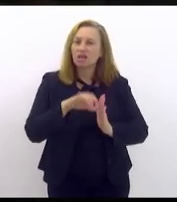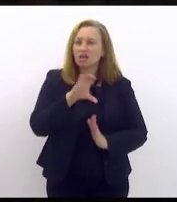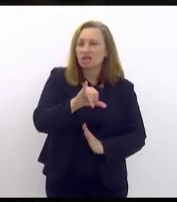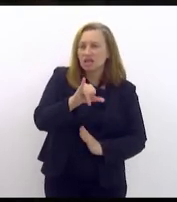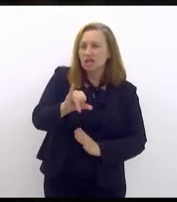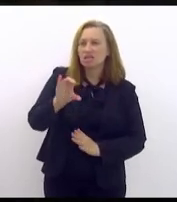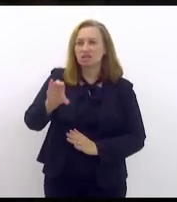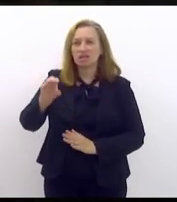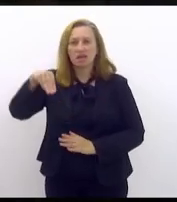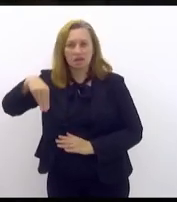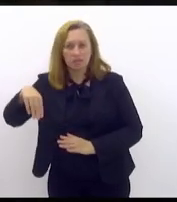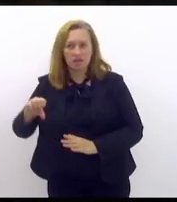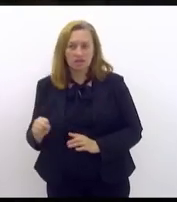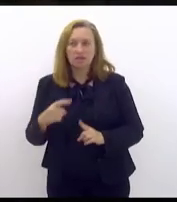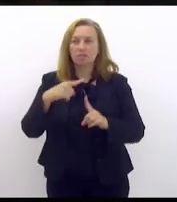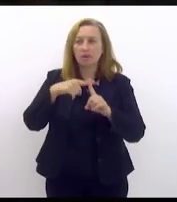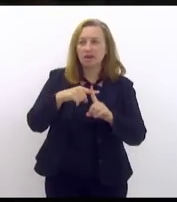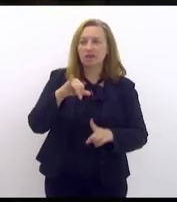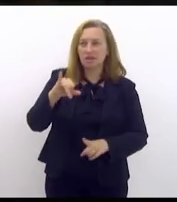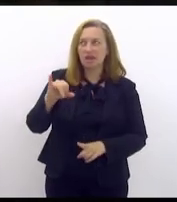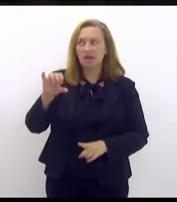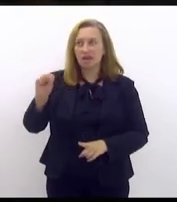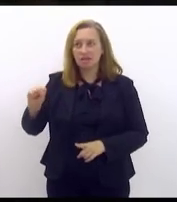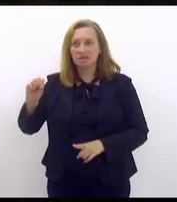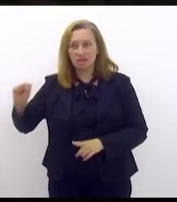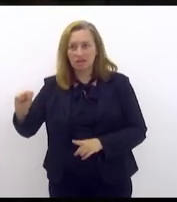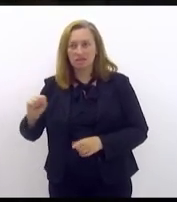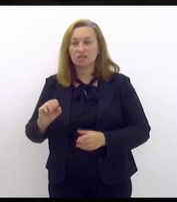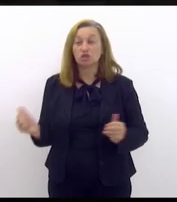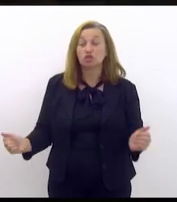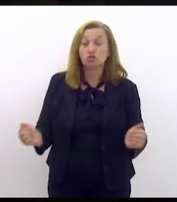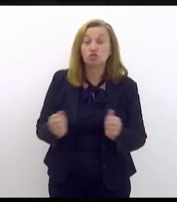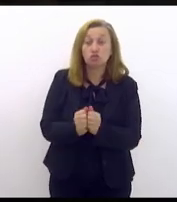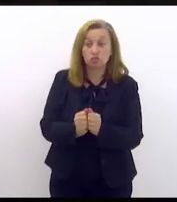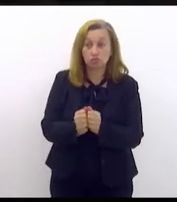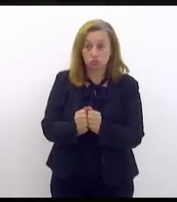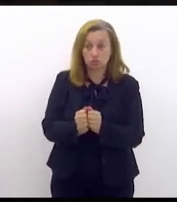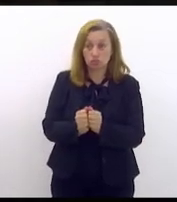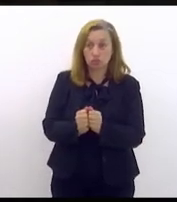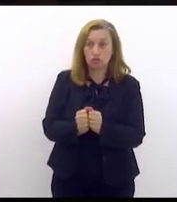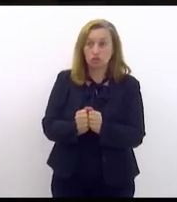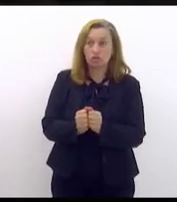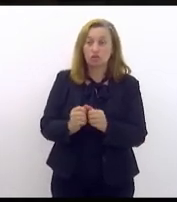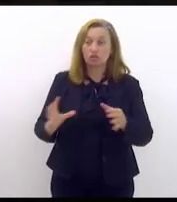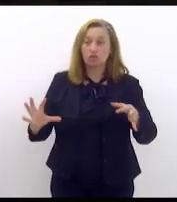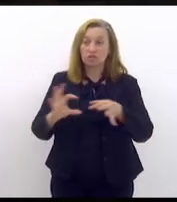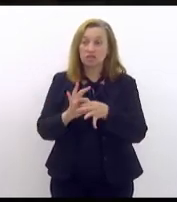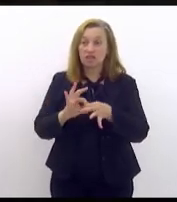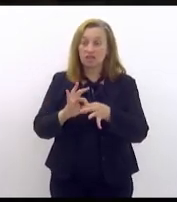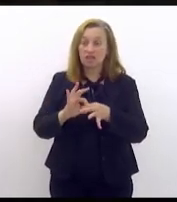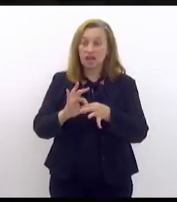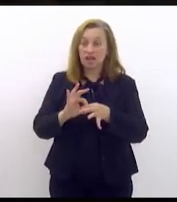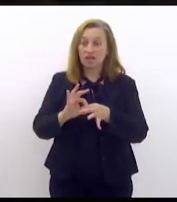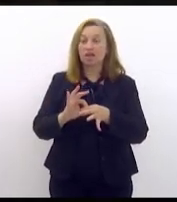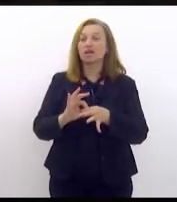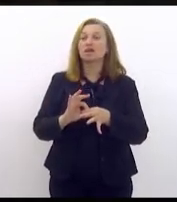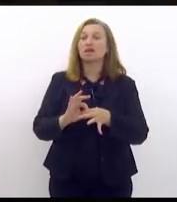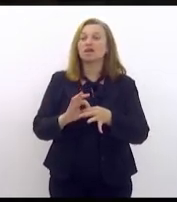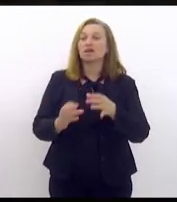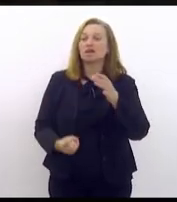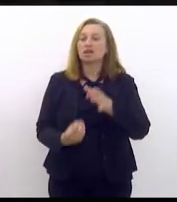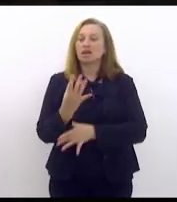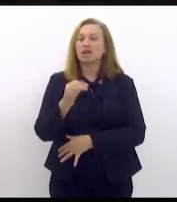ICMS mais o ISS, que vai junto, vão se fundir e criar o IBS, vai ser tributado